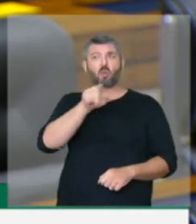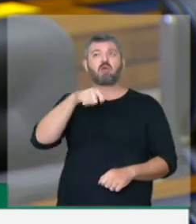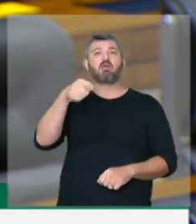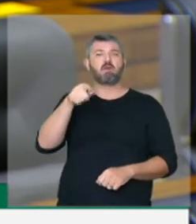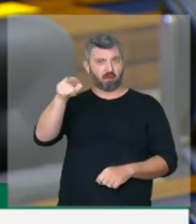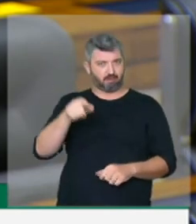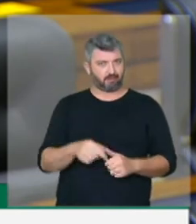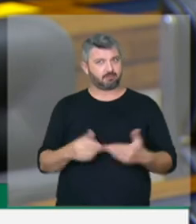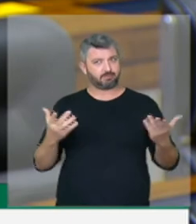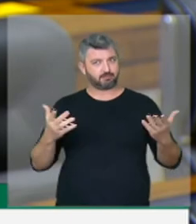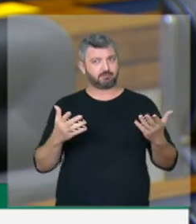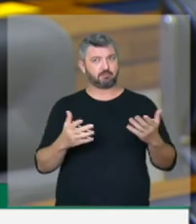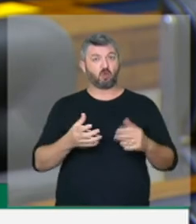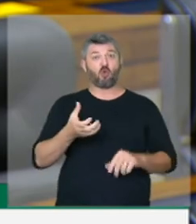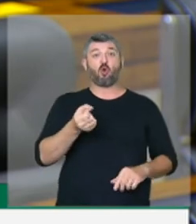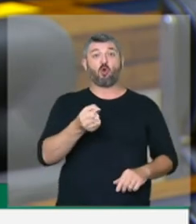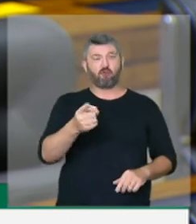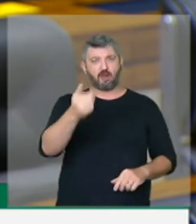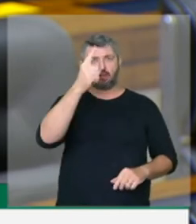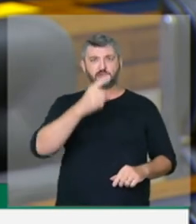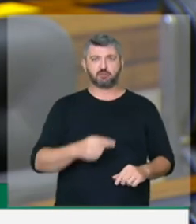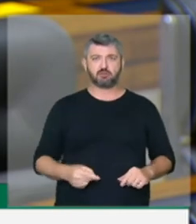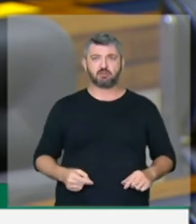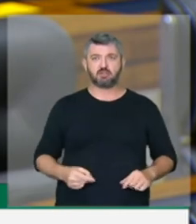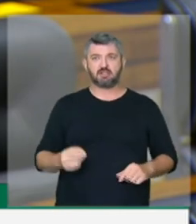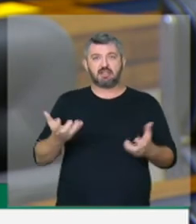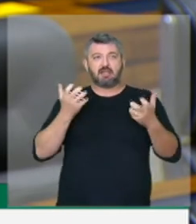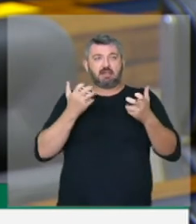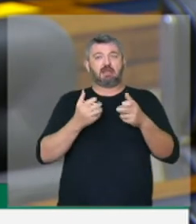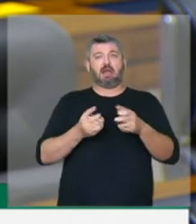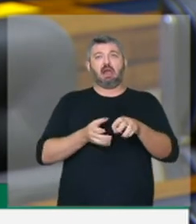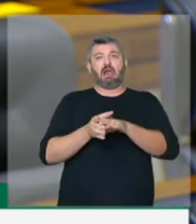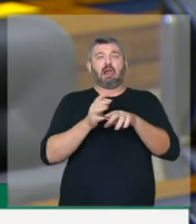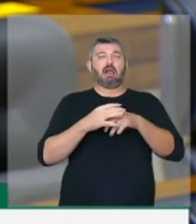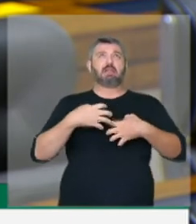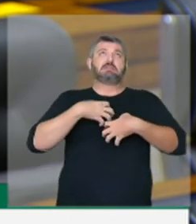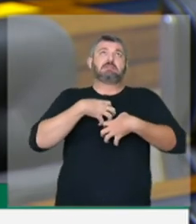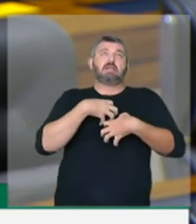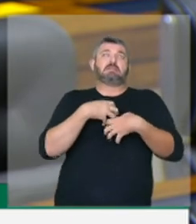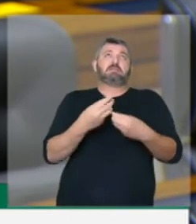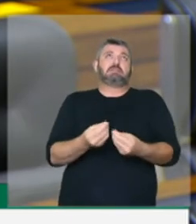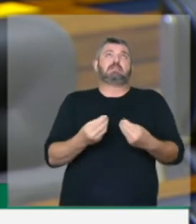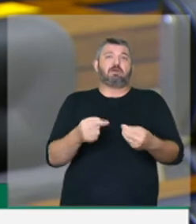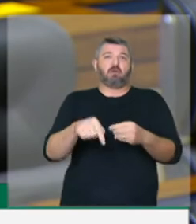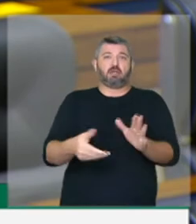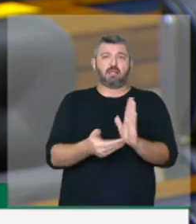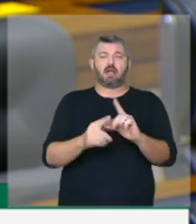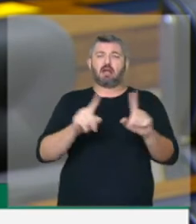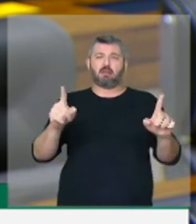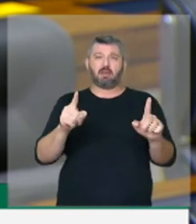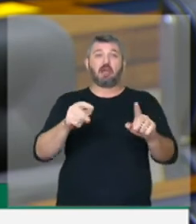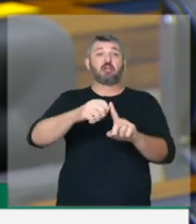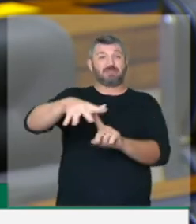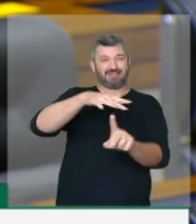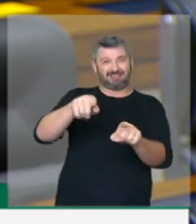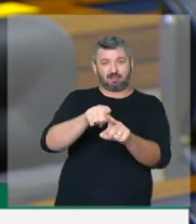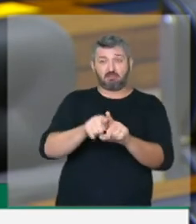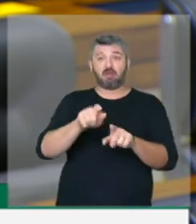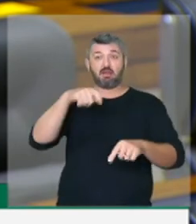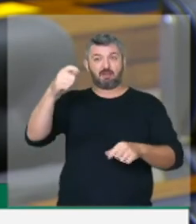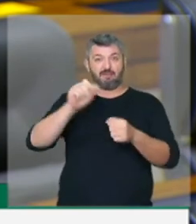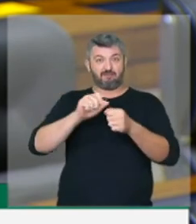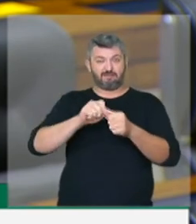lidando. Presidente. Covarde, mais uma vez, tenta sensibilizar essa casa e o Brasil, mas nós sabemos, deputado, que Paulo quem Pimenta faz apologia